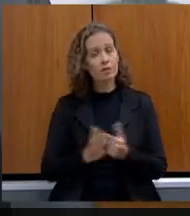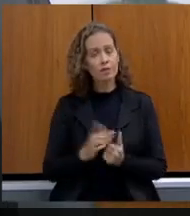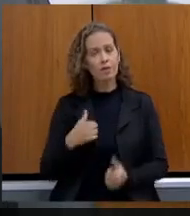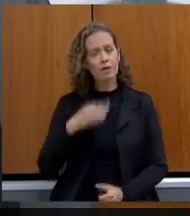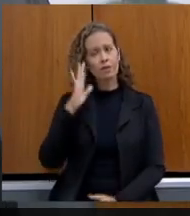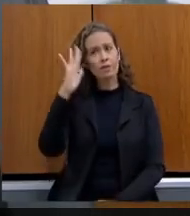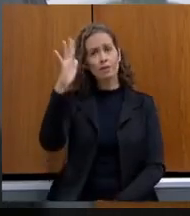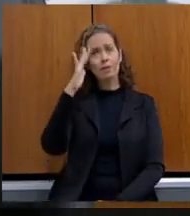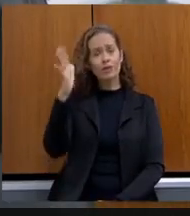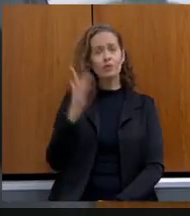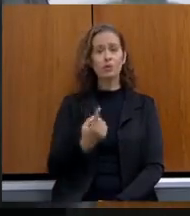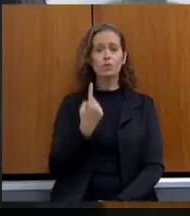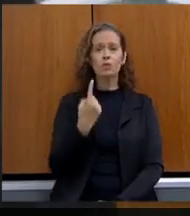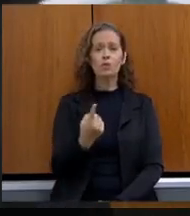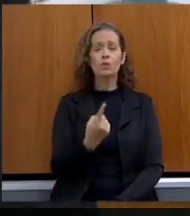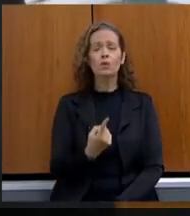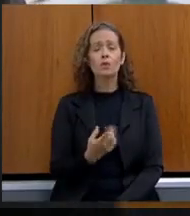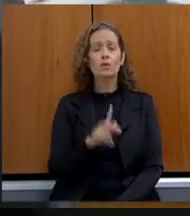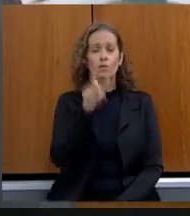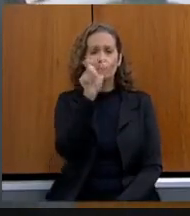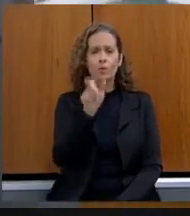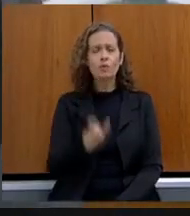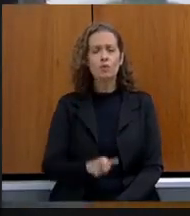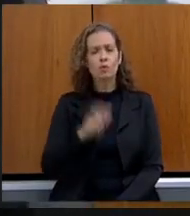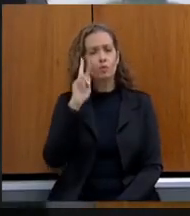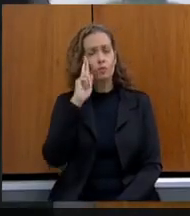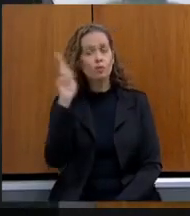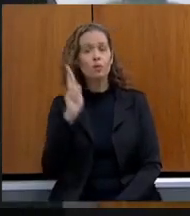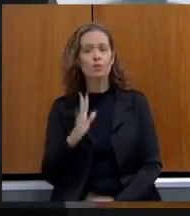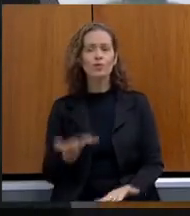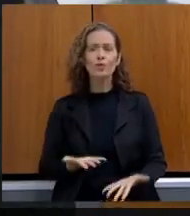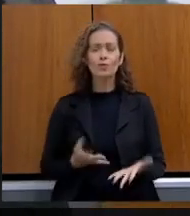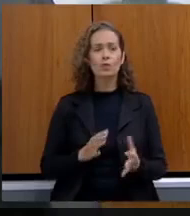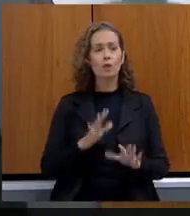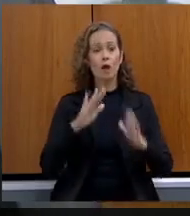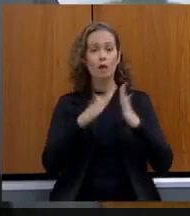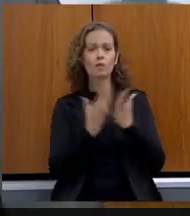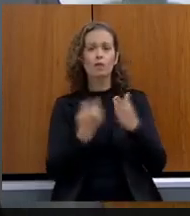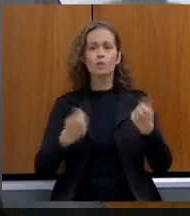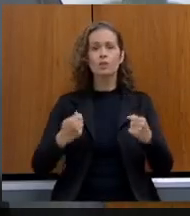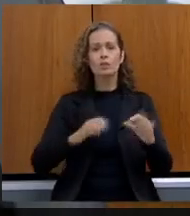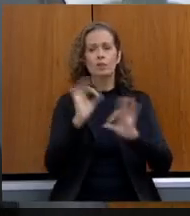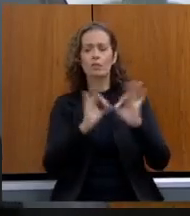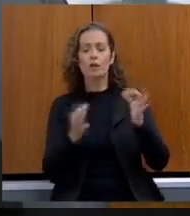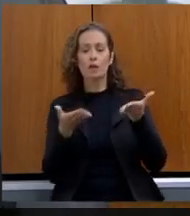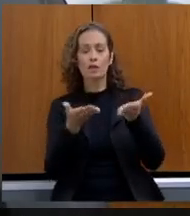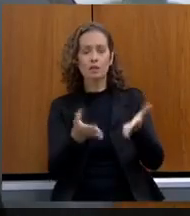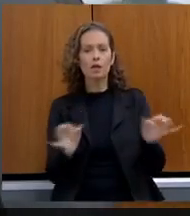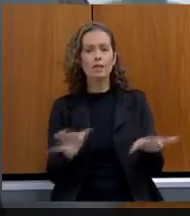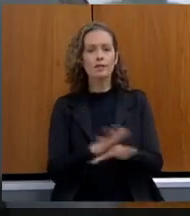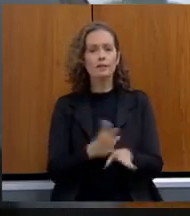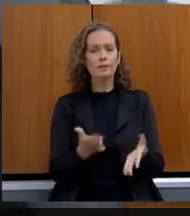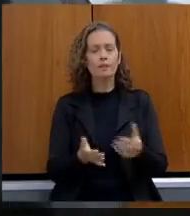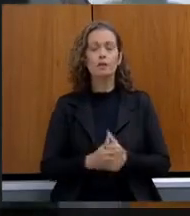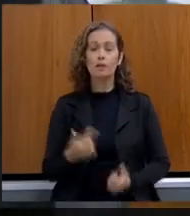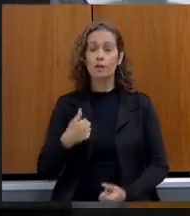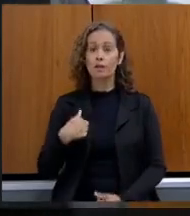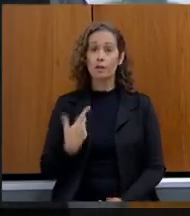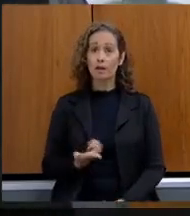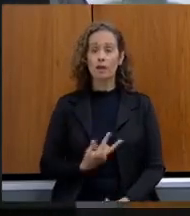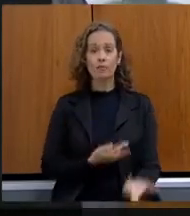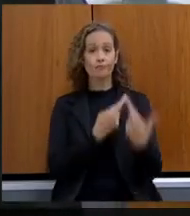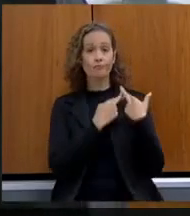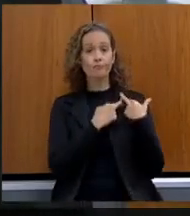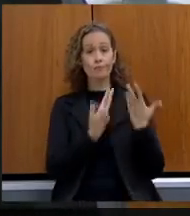para um já estou receber uma orientação de já tá preparada daquele jeito e eu Secretaria de Educação me responsabilizo se